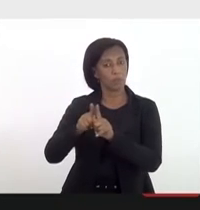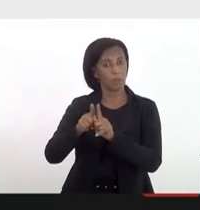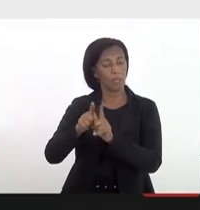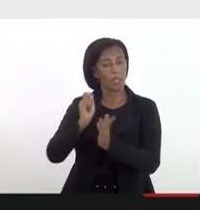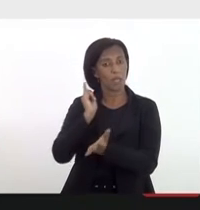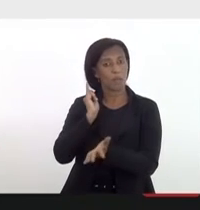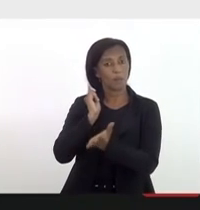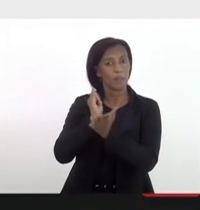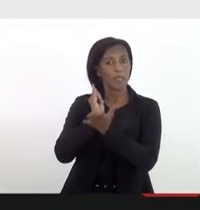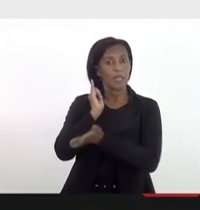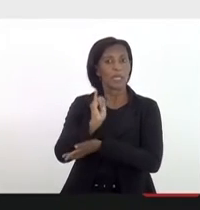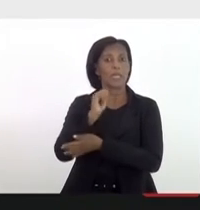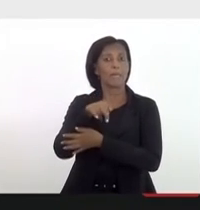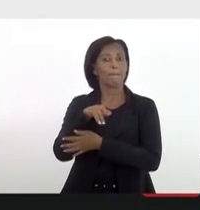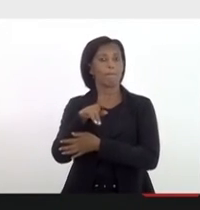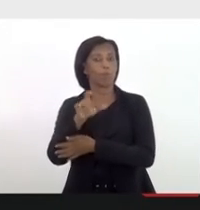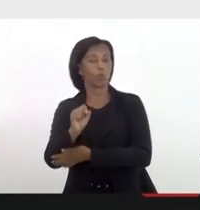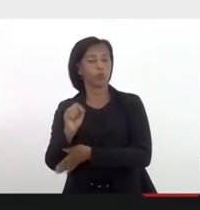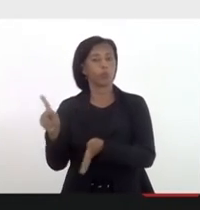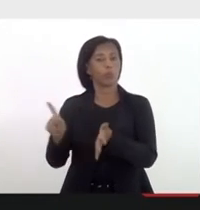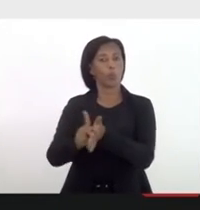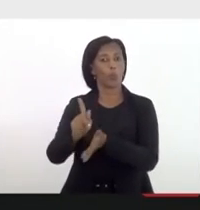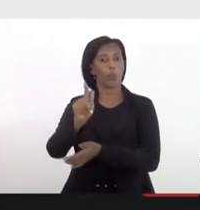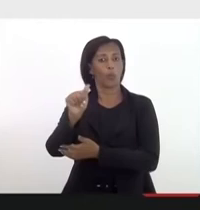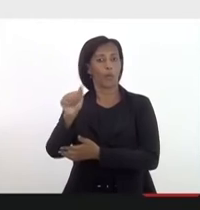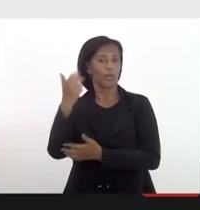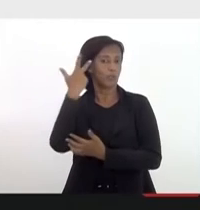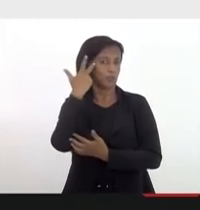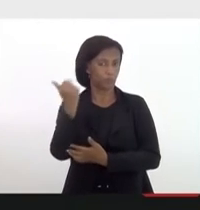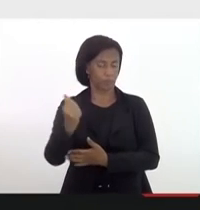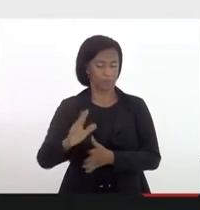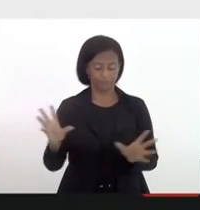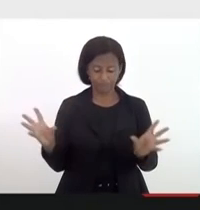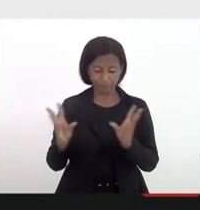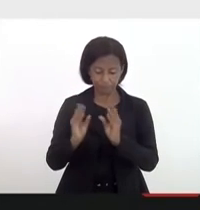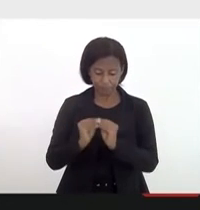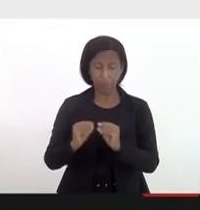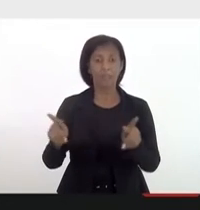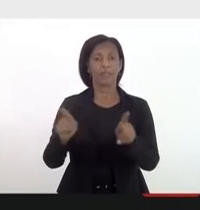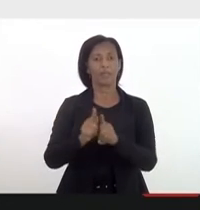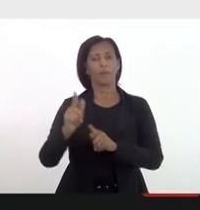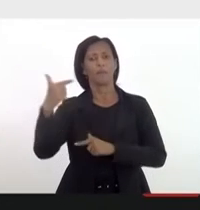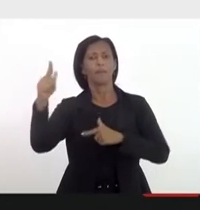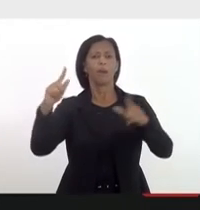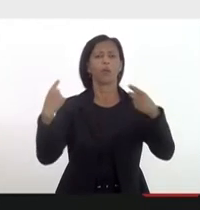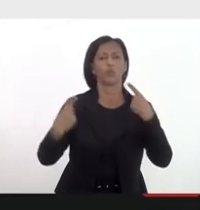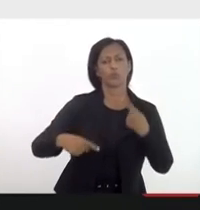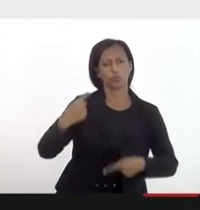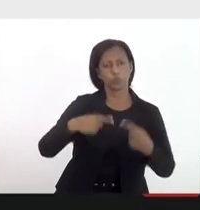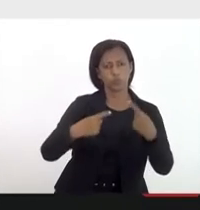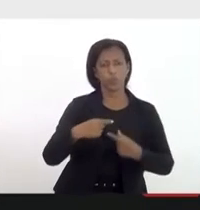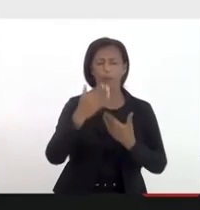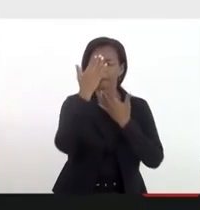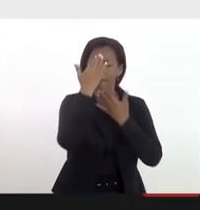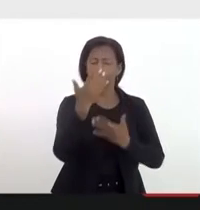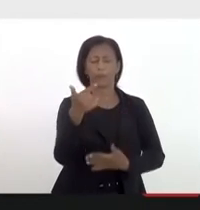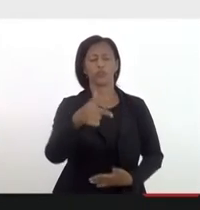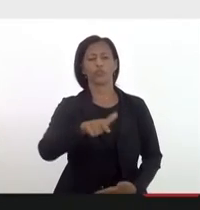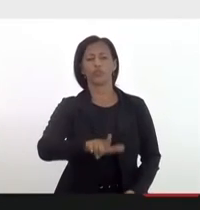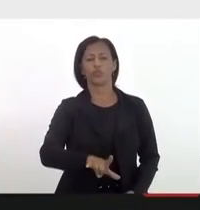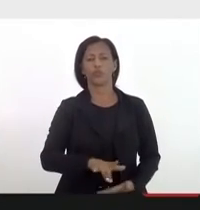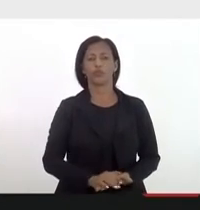também encarece o gás natural. Vou finalizar aqui para dar espaço também a outros debatedores e agradeço